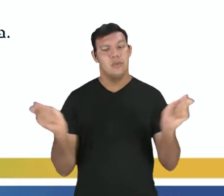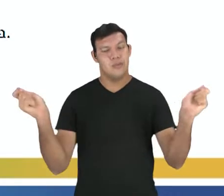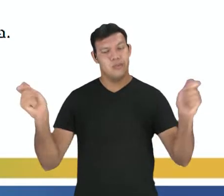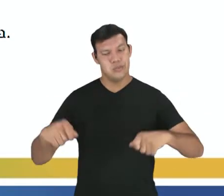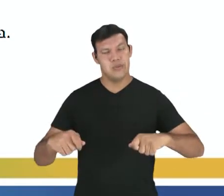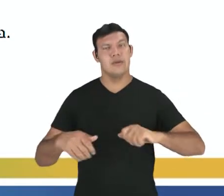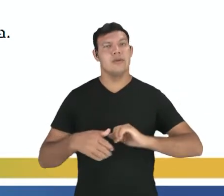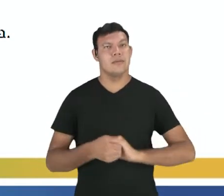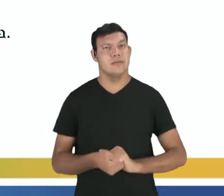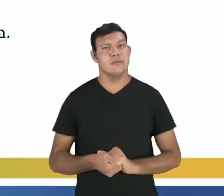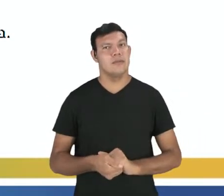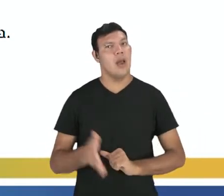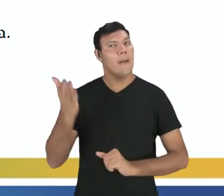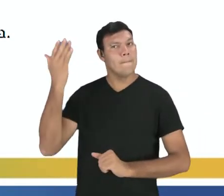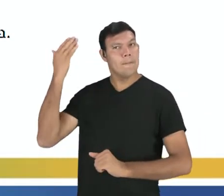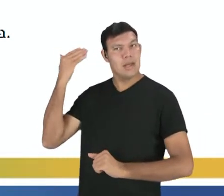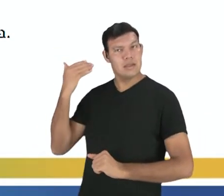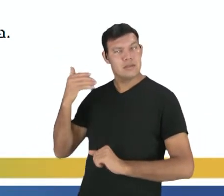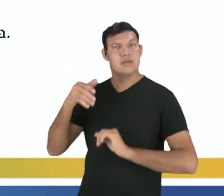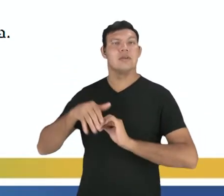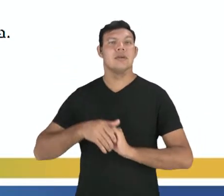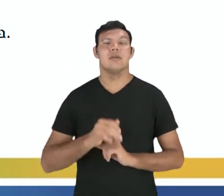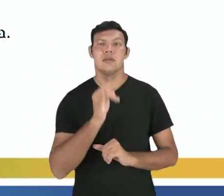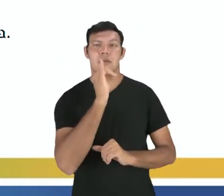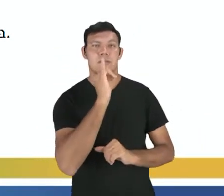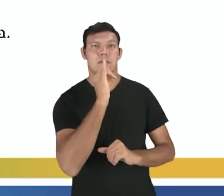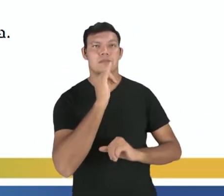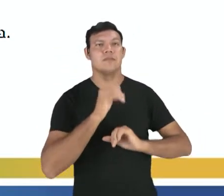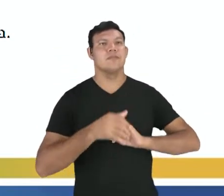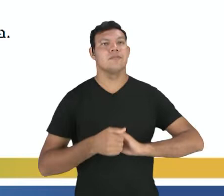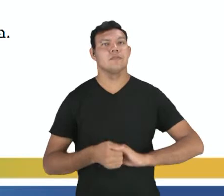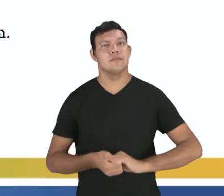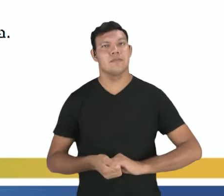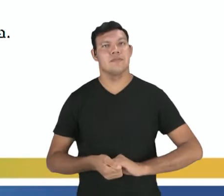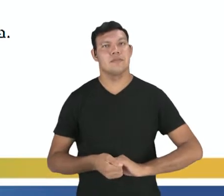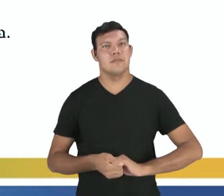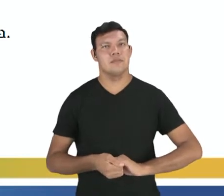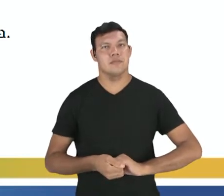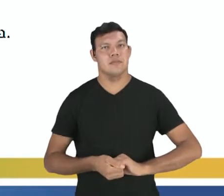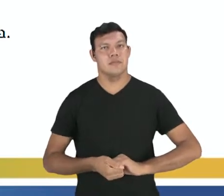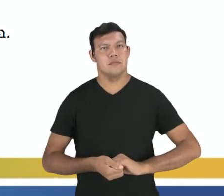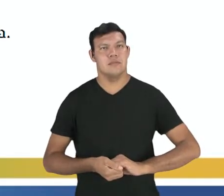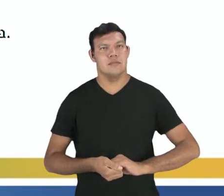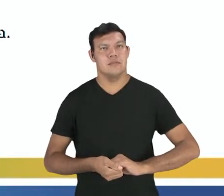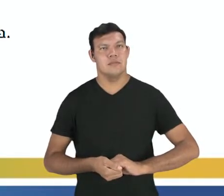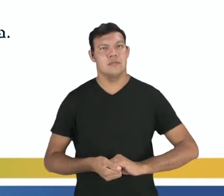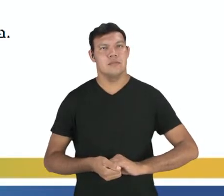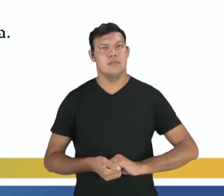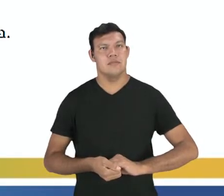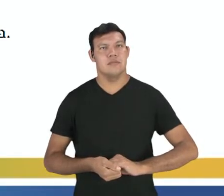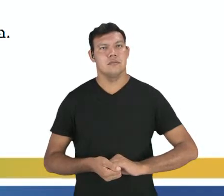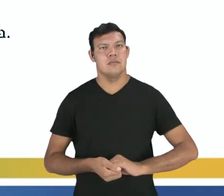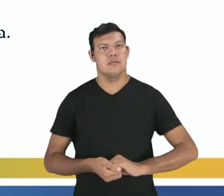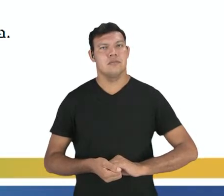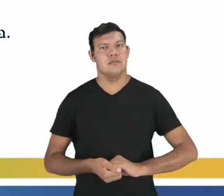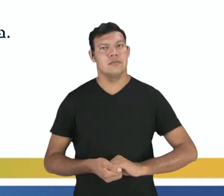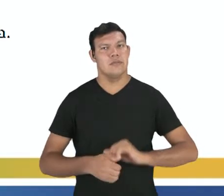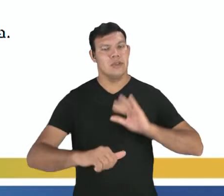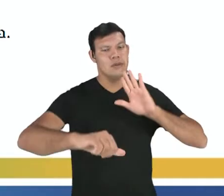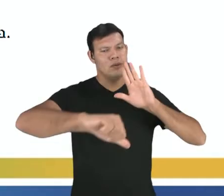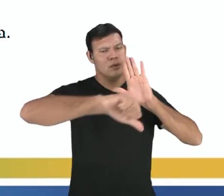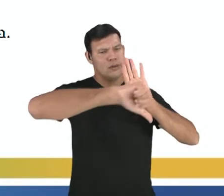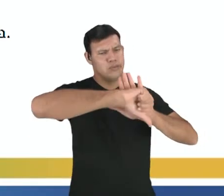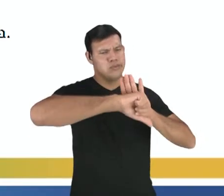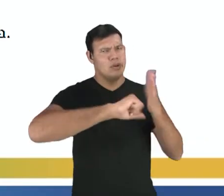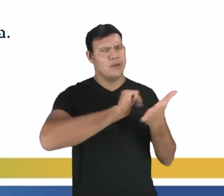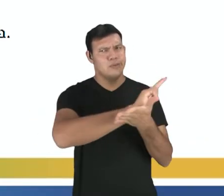por exemplo, possibilidade no passado. Por exemplo, a lot of crime could be prevented. Muitos crimes